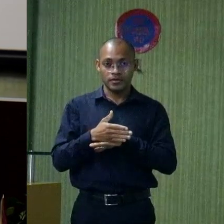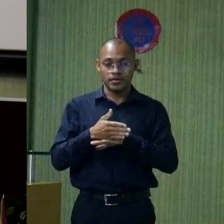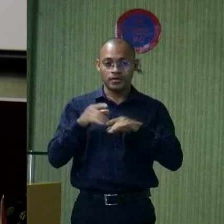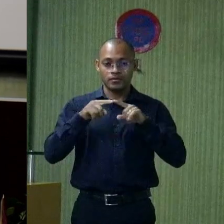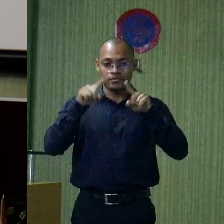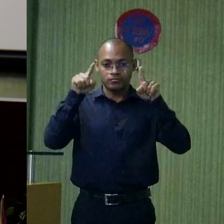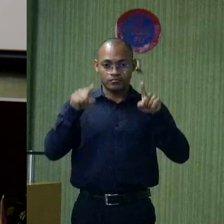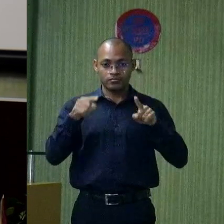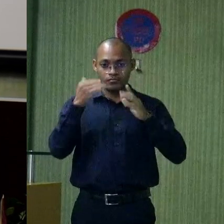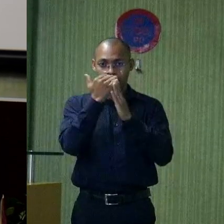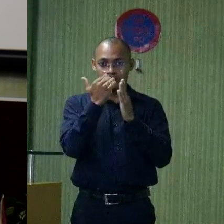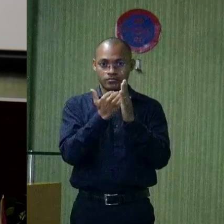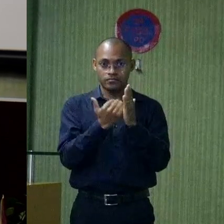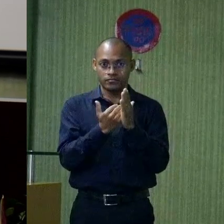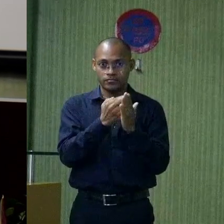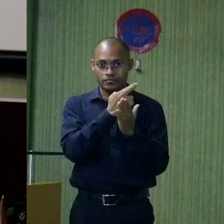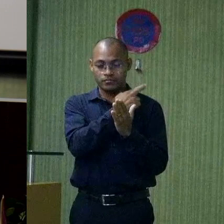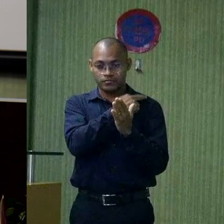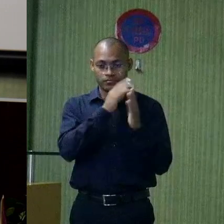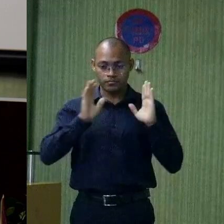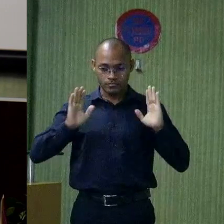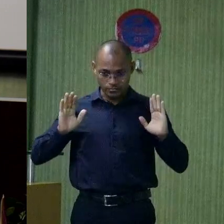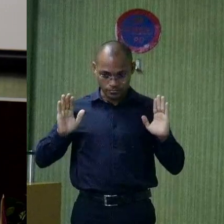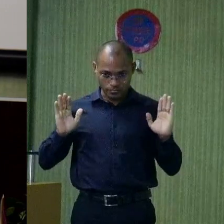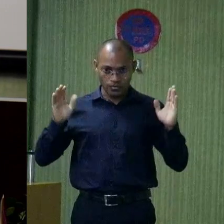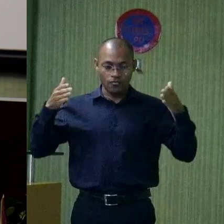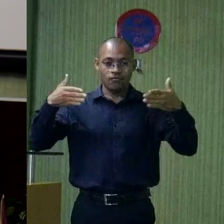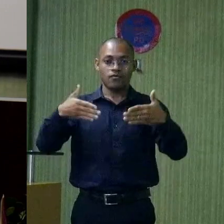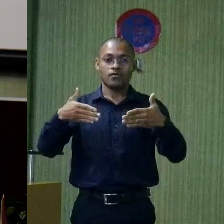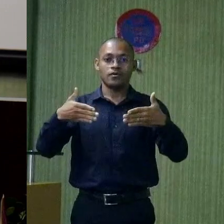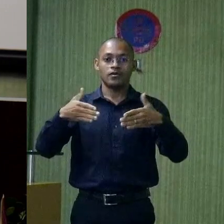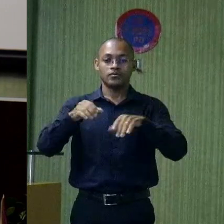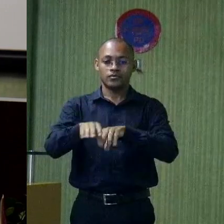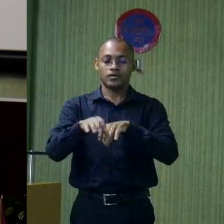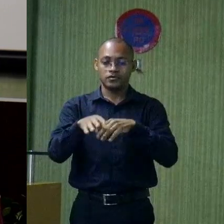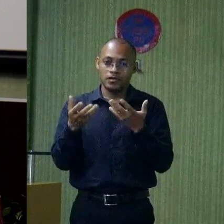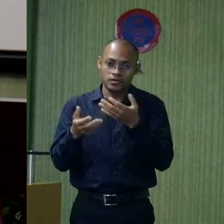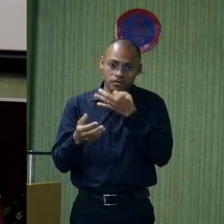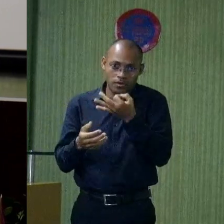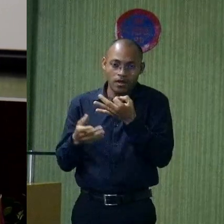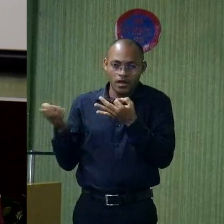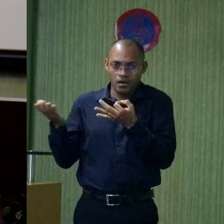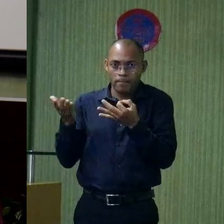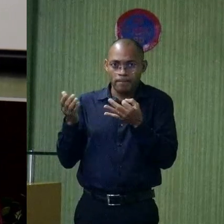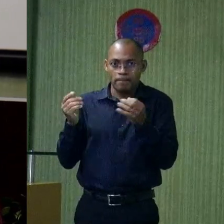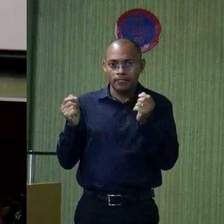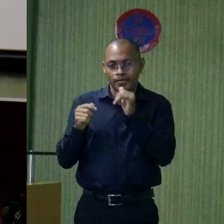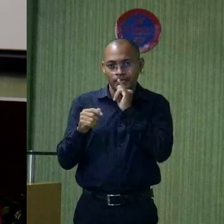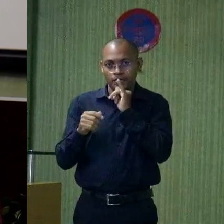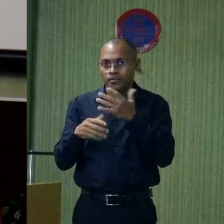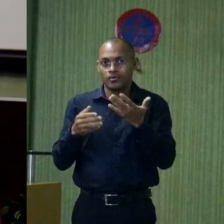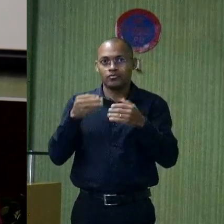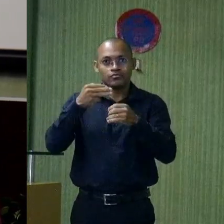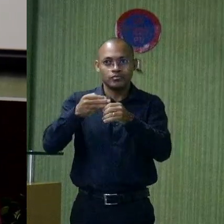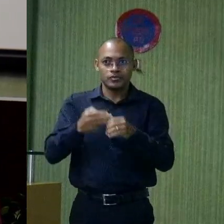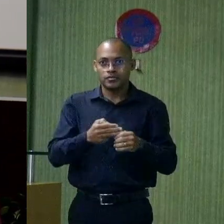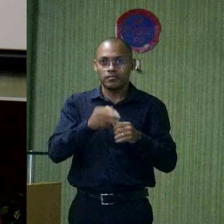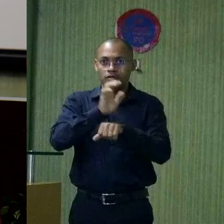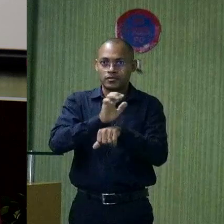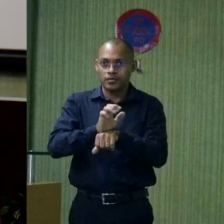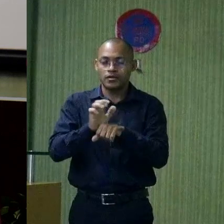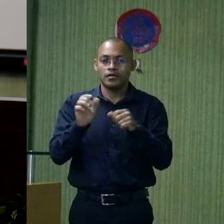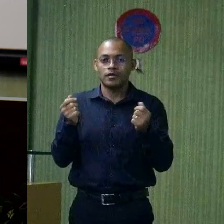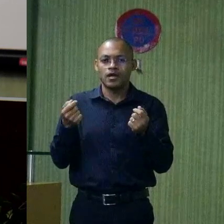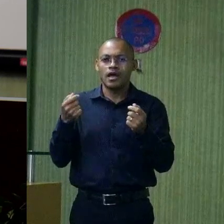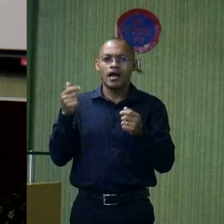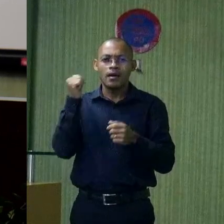lugar nos fos de educação quer dizer saber sua opinião né se eles poderiam por exemplo nos municipais estaduais a pergunta é